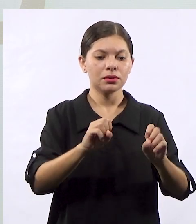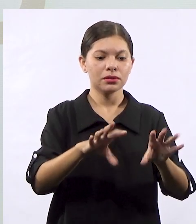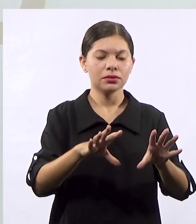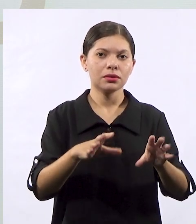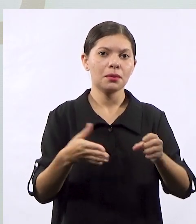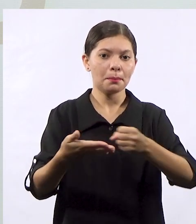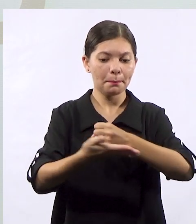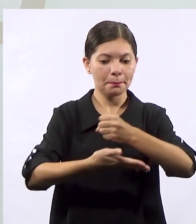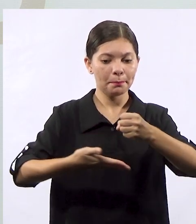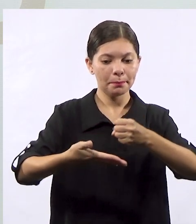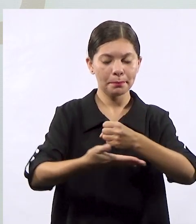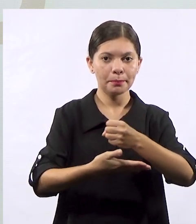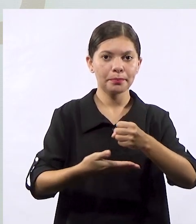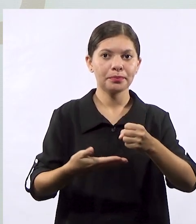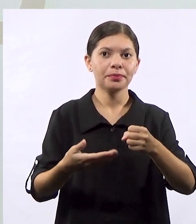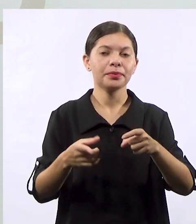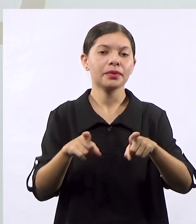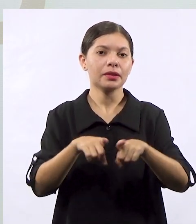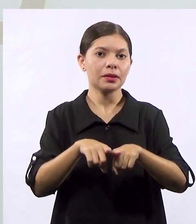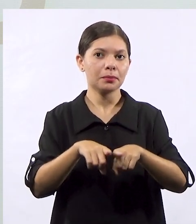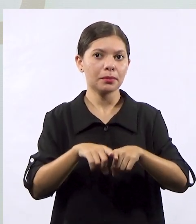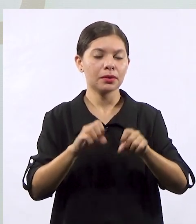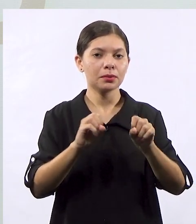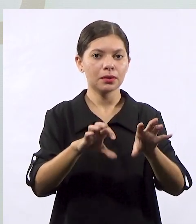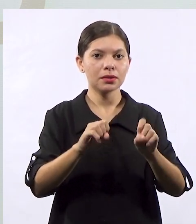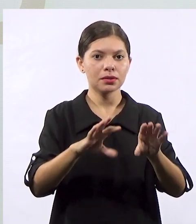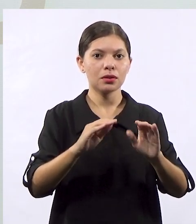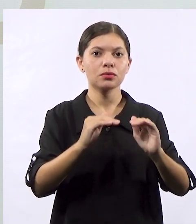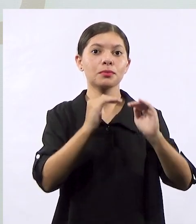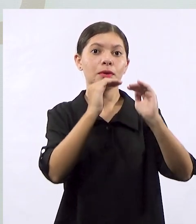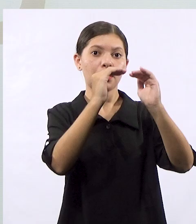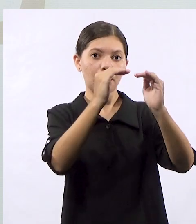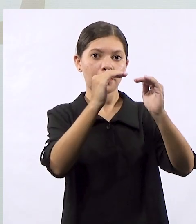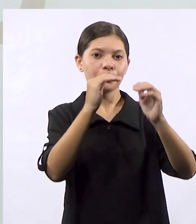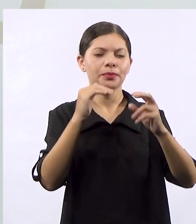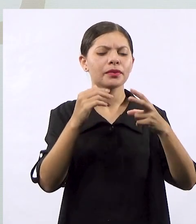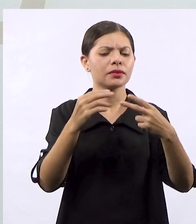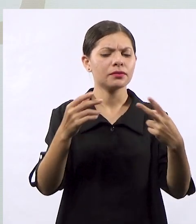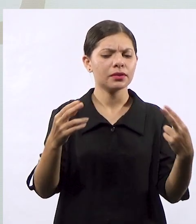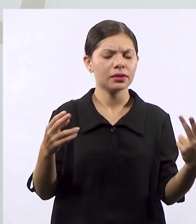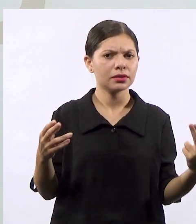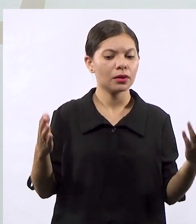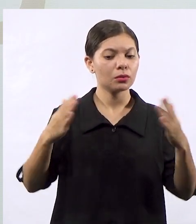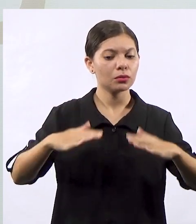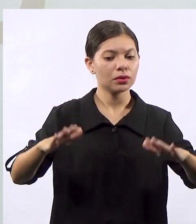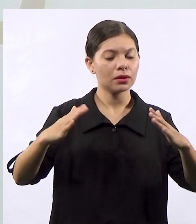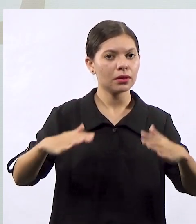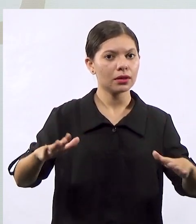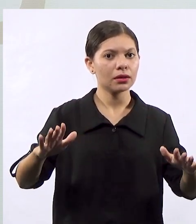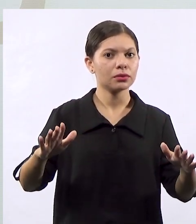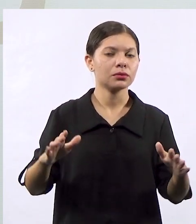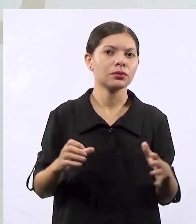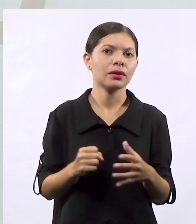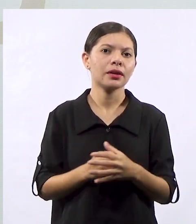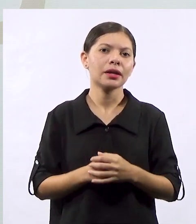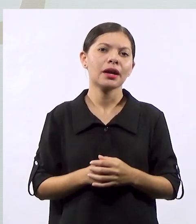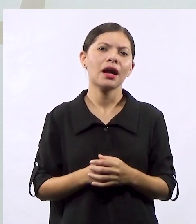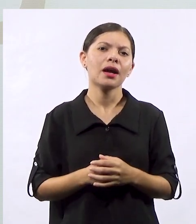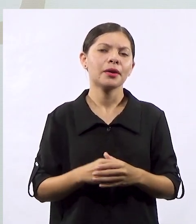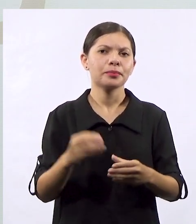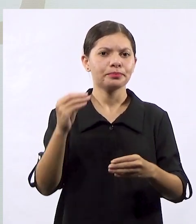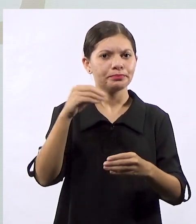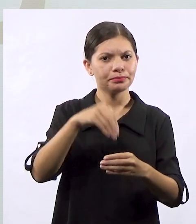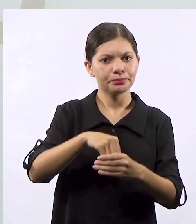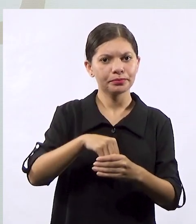educação superior. Viram a diferença? É bem, né? Tem que ter muito cuidado com esses conceitos. Não falar assim, estou